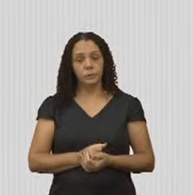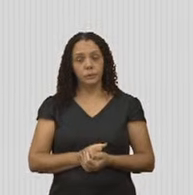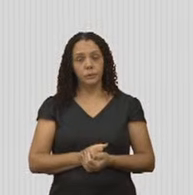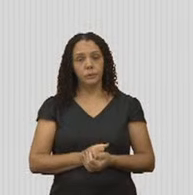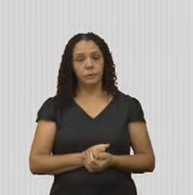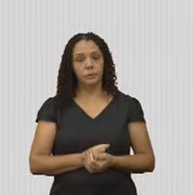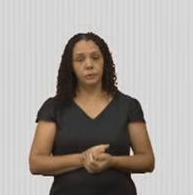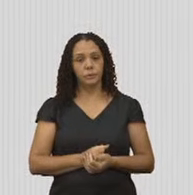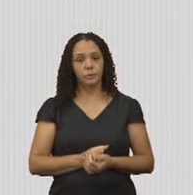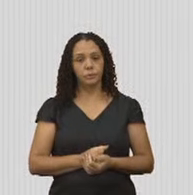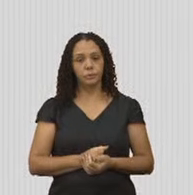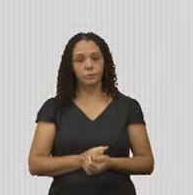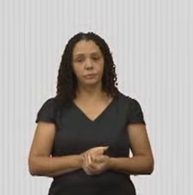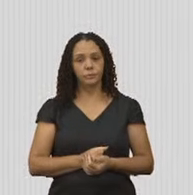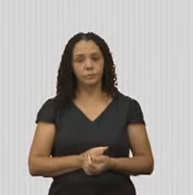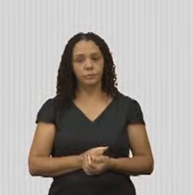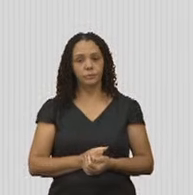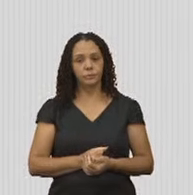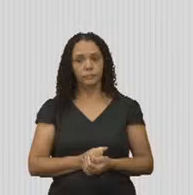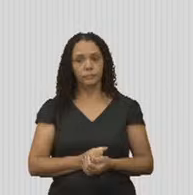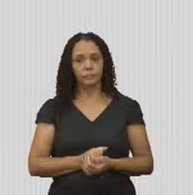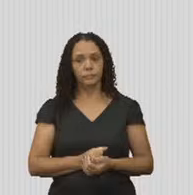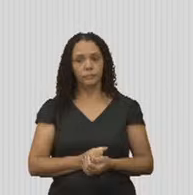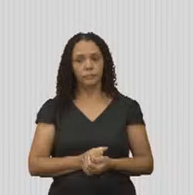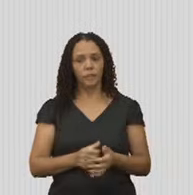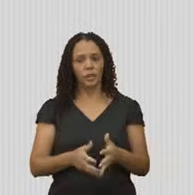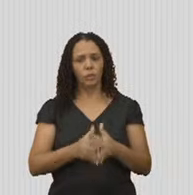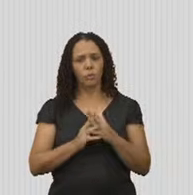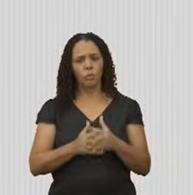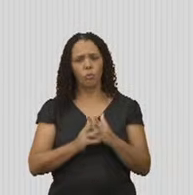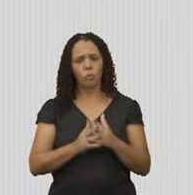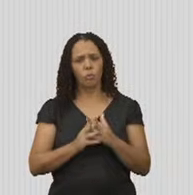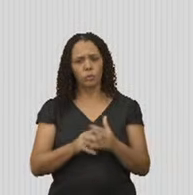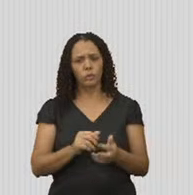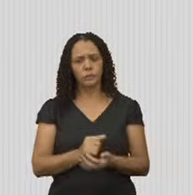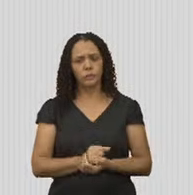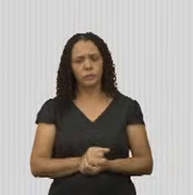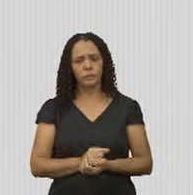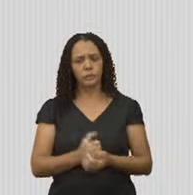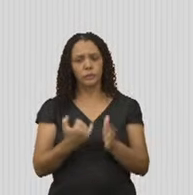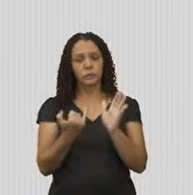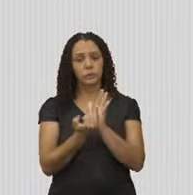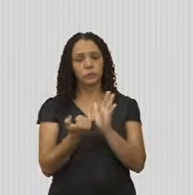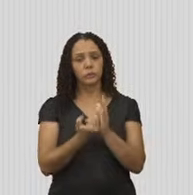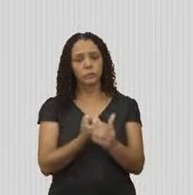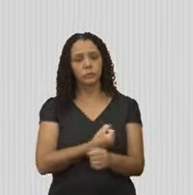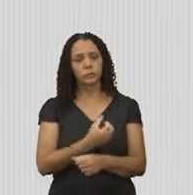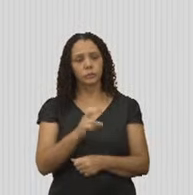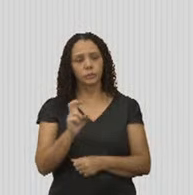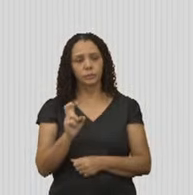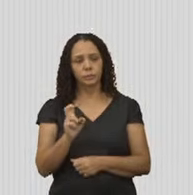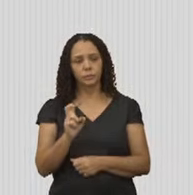5º, não foi inciso, desculpa. Ai, confundi tudo aqui. Parágrafo não, no inciso 5º